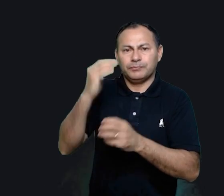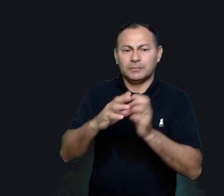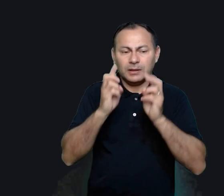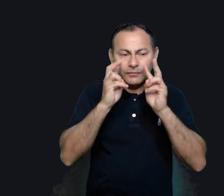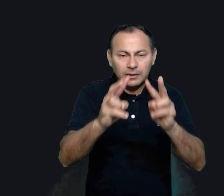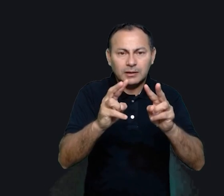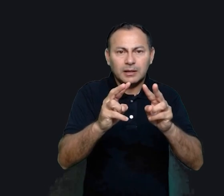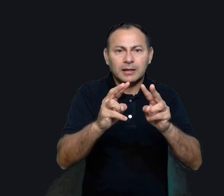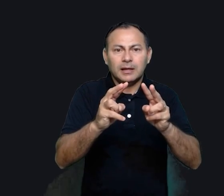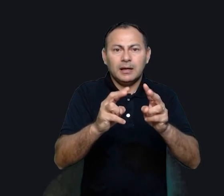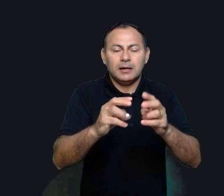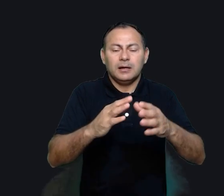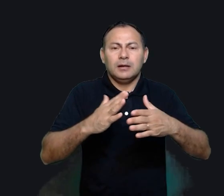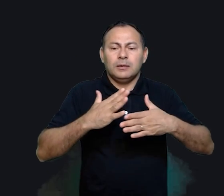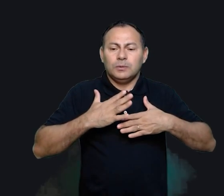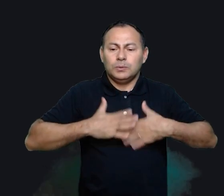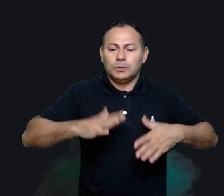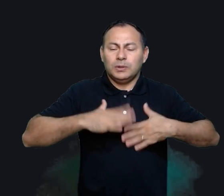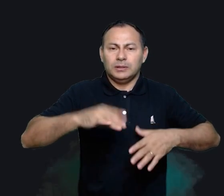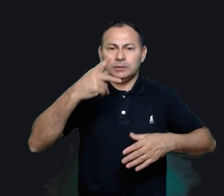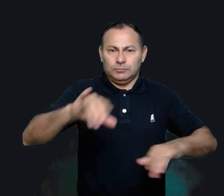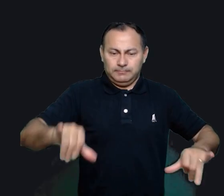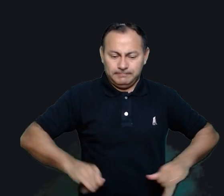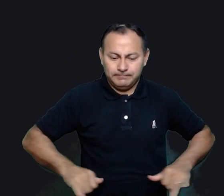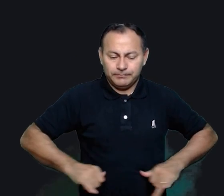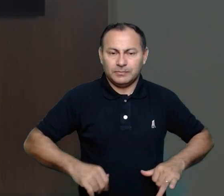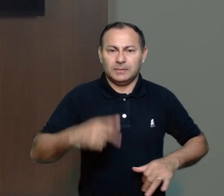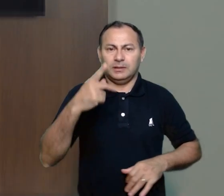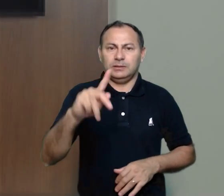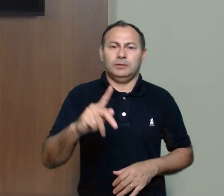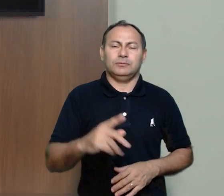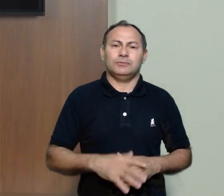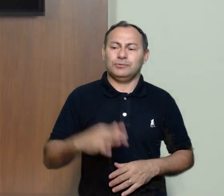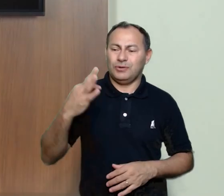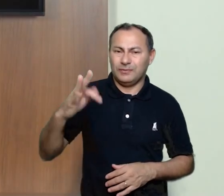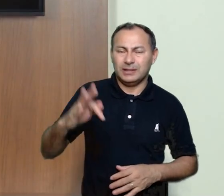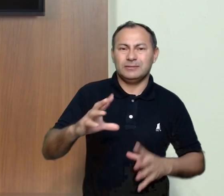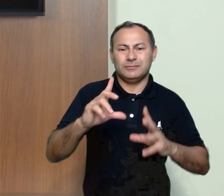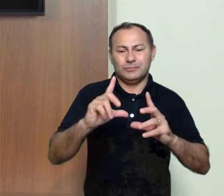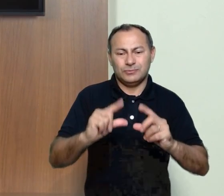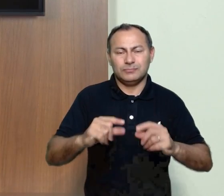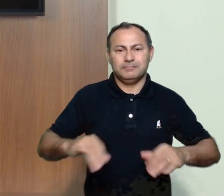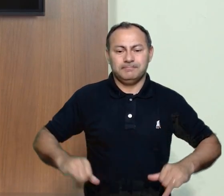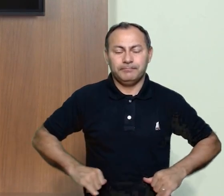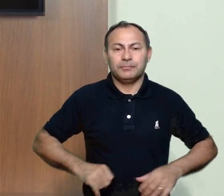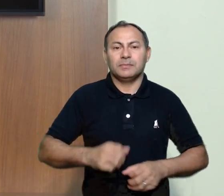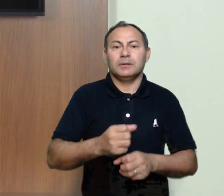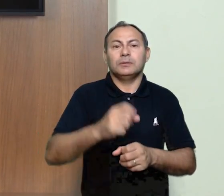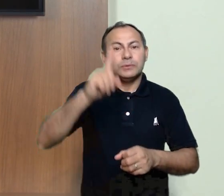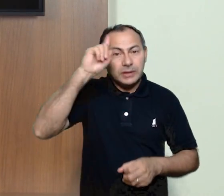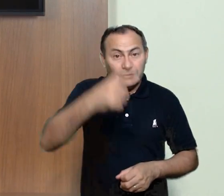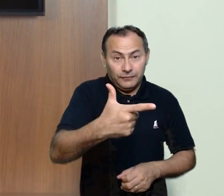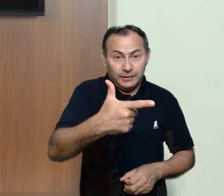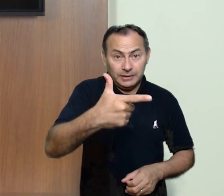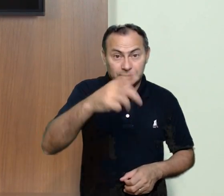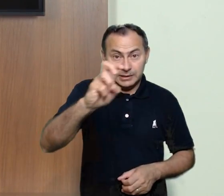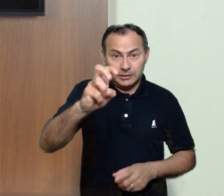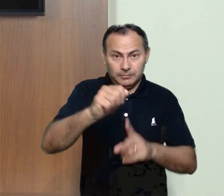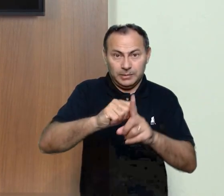vista de aliviar as suas dores e seus sofrimentos. Em 25 de janeiro